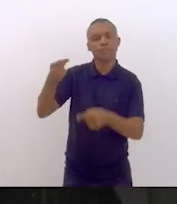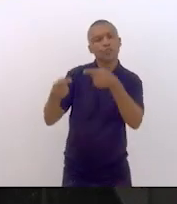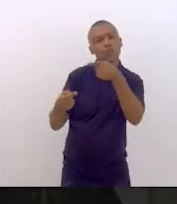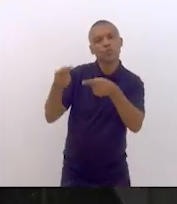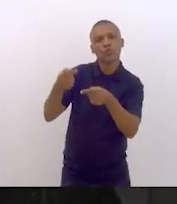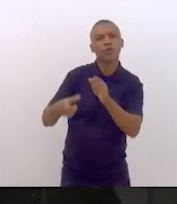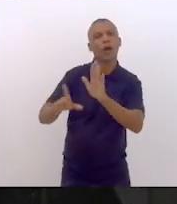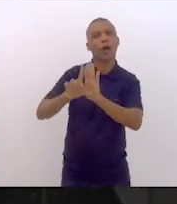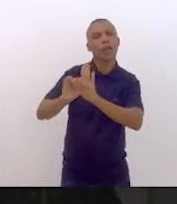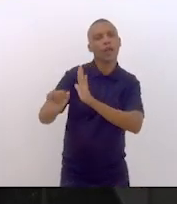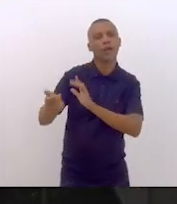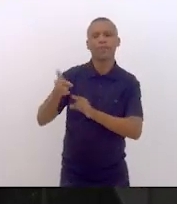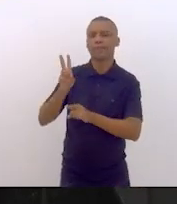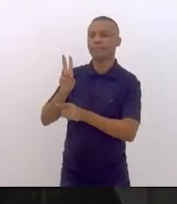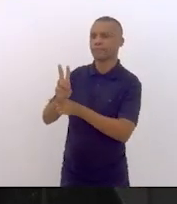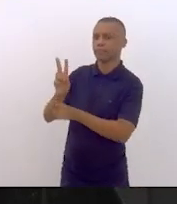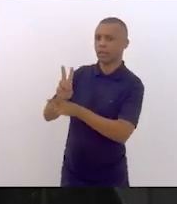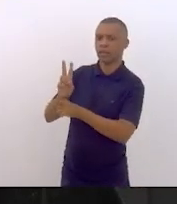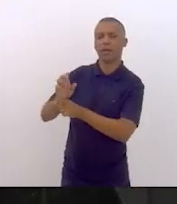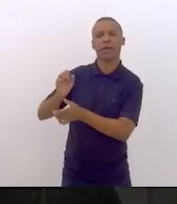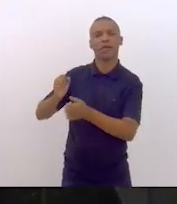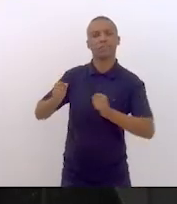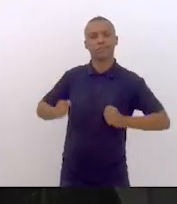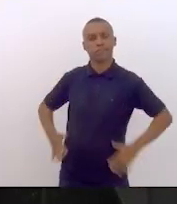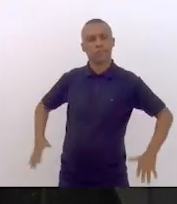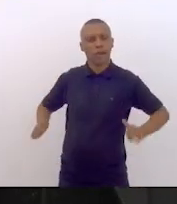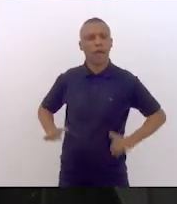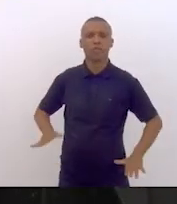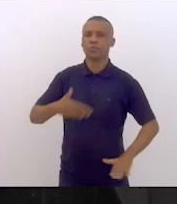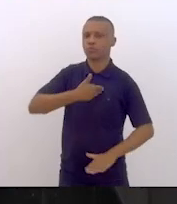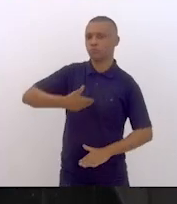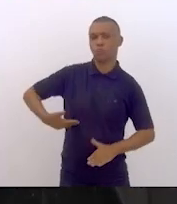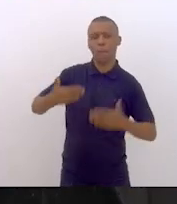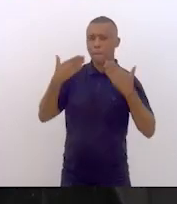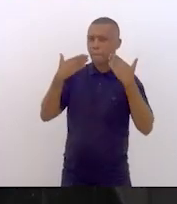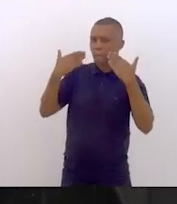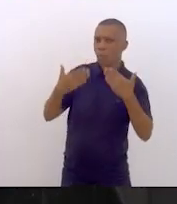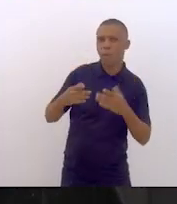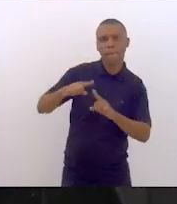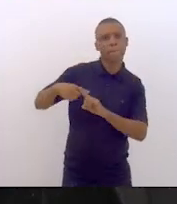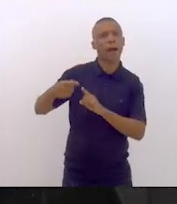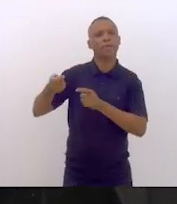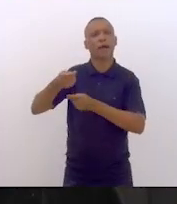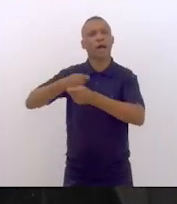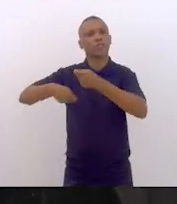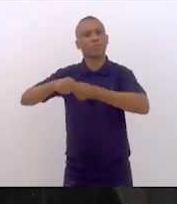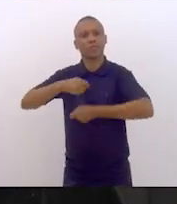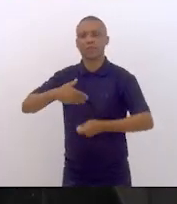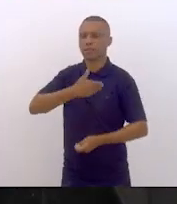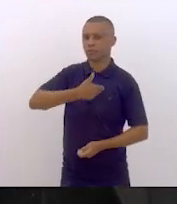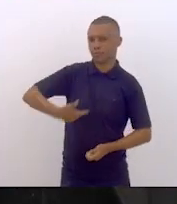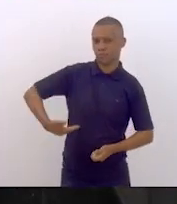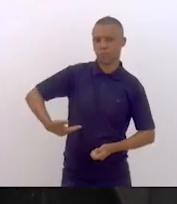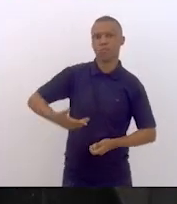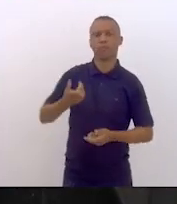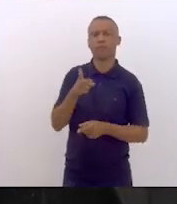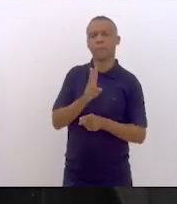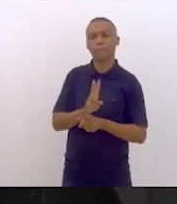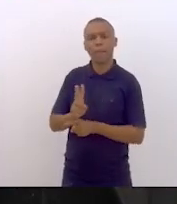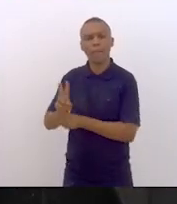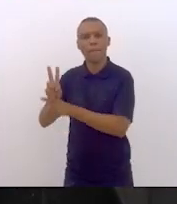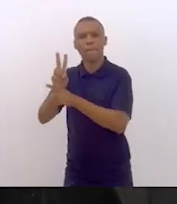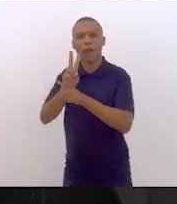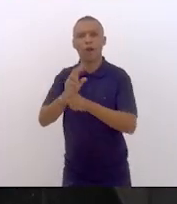de fiscalizar os gastos públicos e a administração pública de